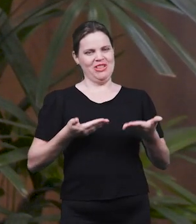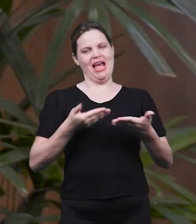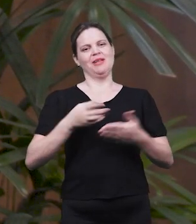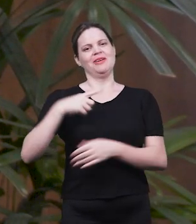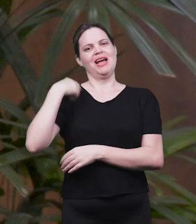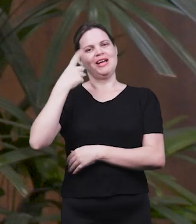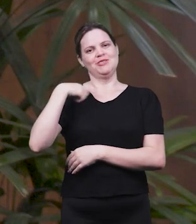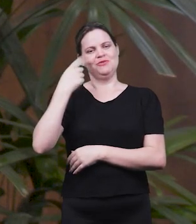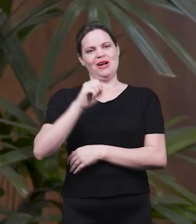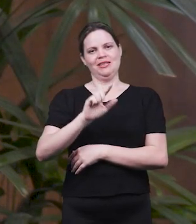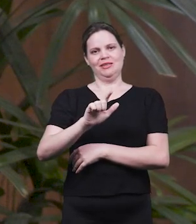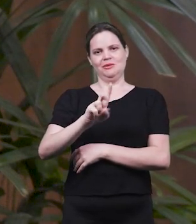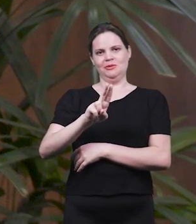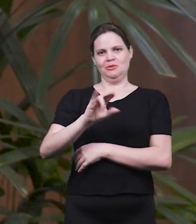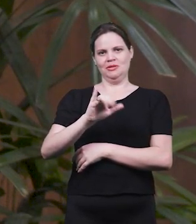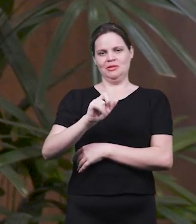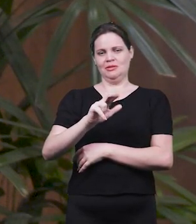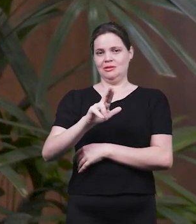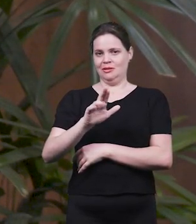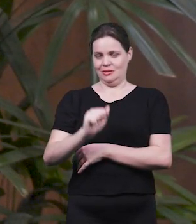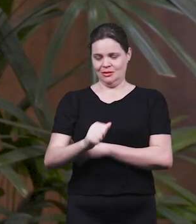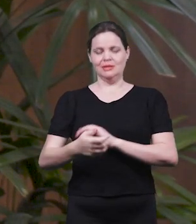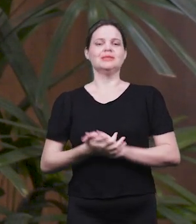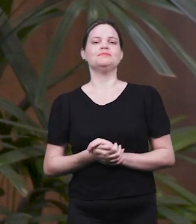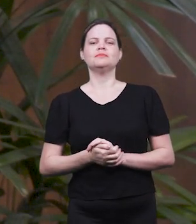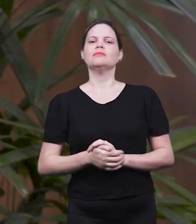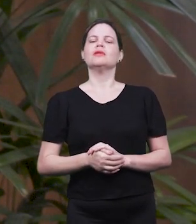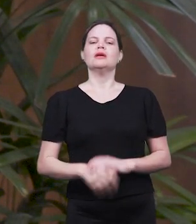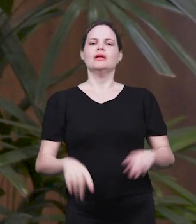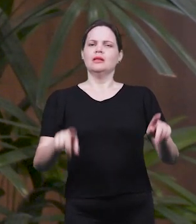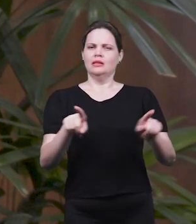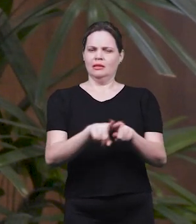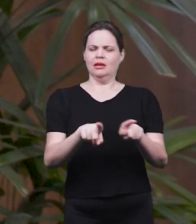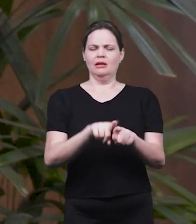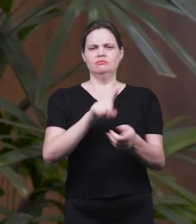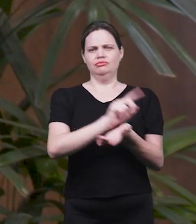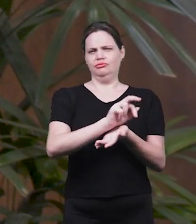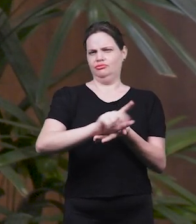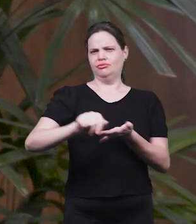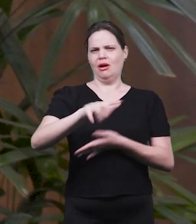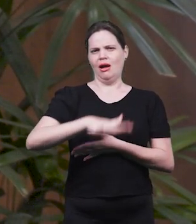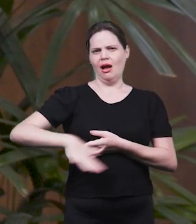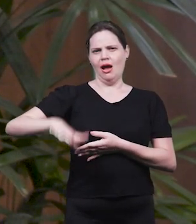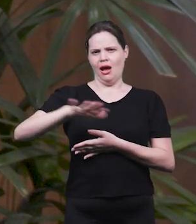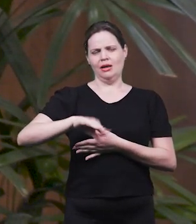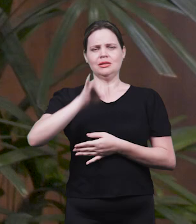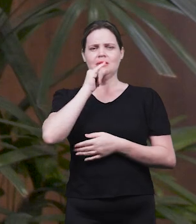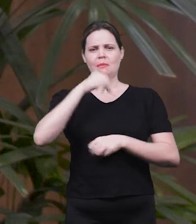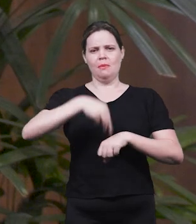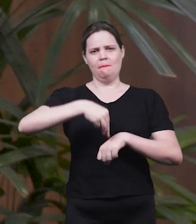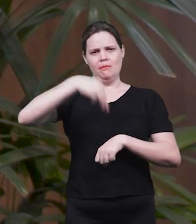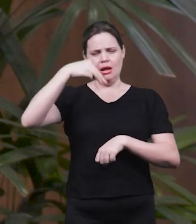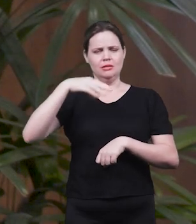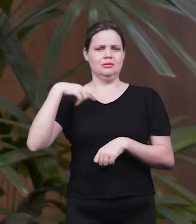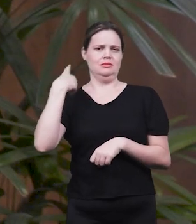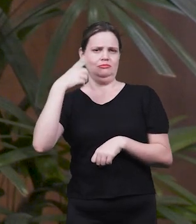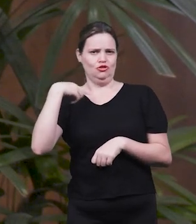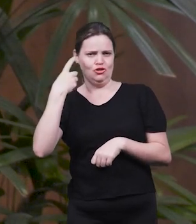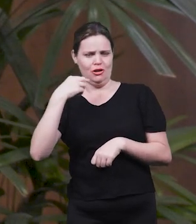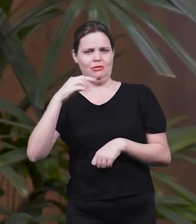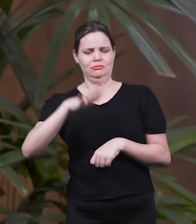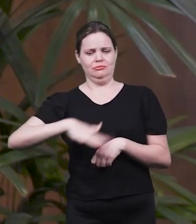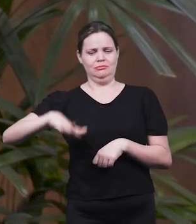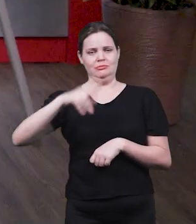advogada, sócia fundadora do escritório Abreu Júdice Advogados Associados. Doutora Luciana é mestre em Direito pela PUC de São Paulo